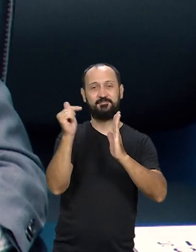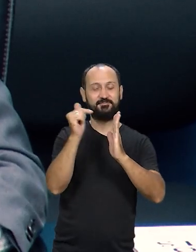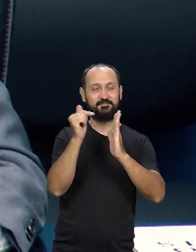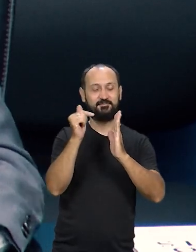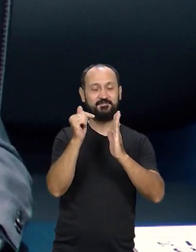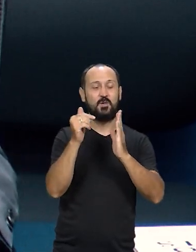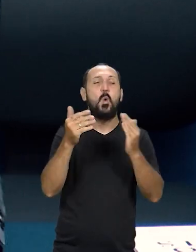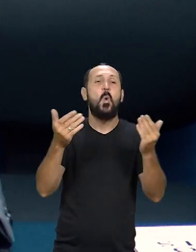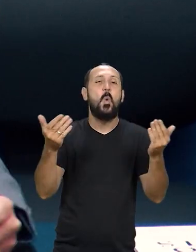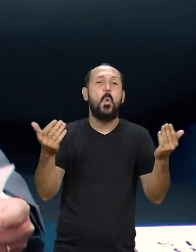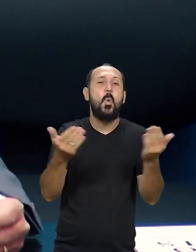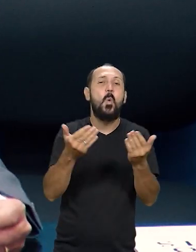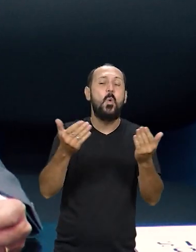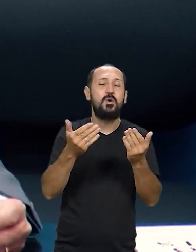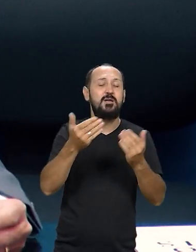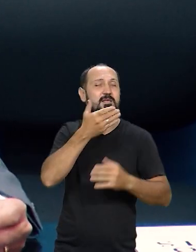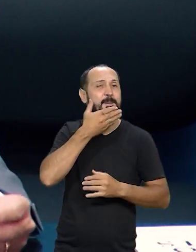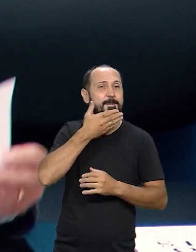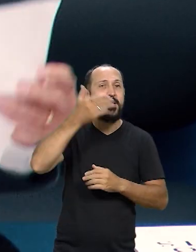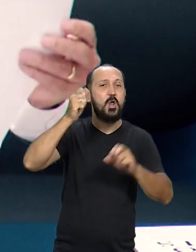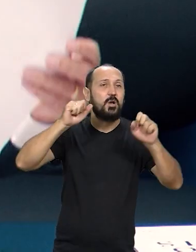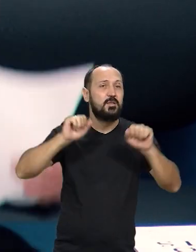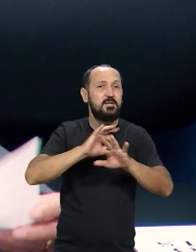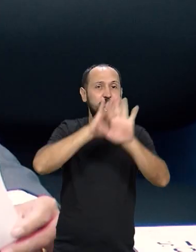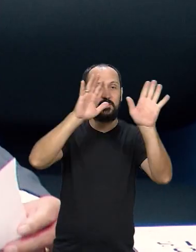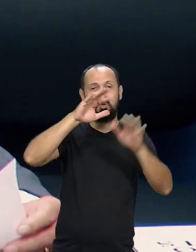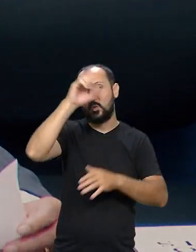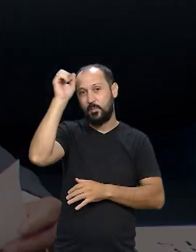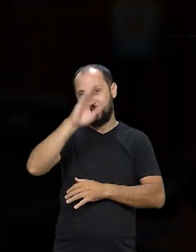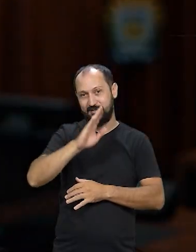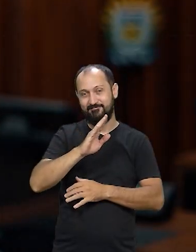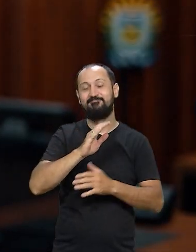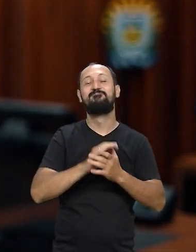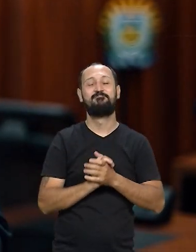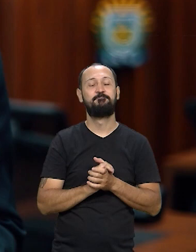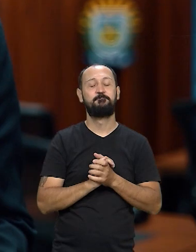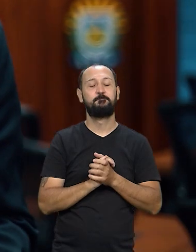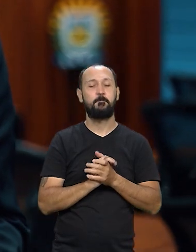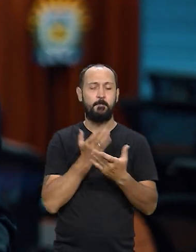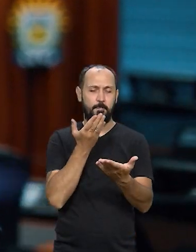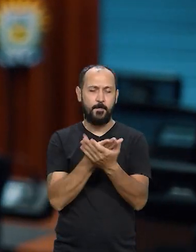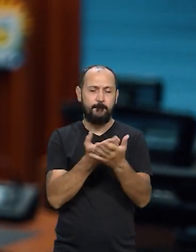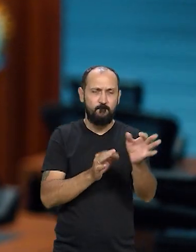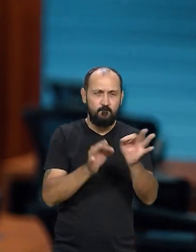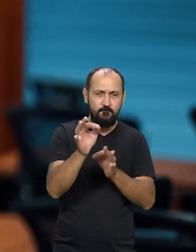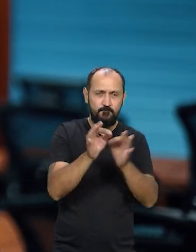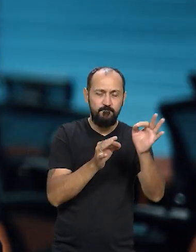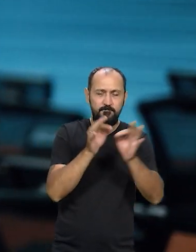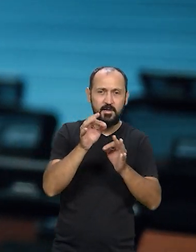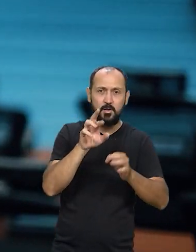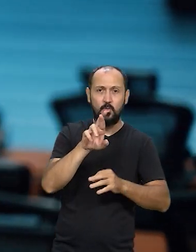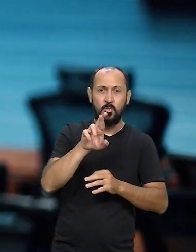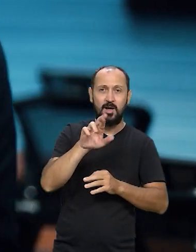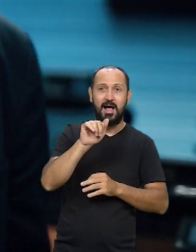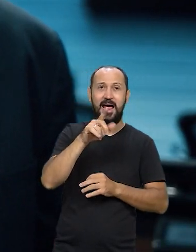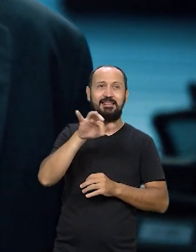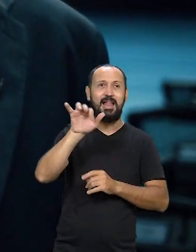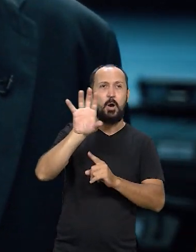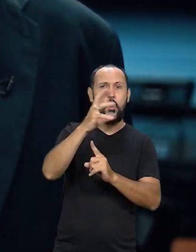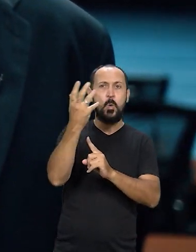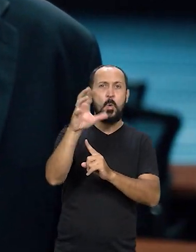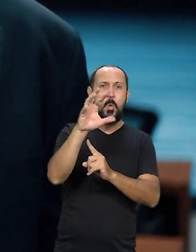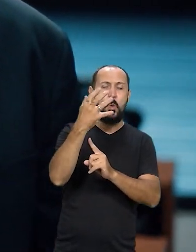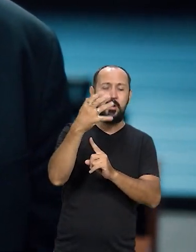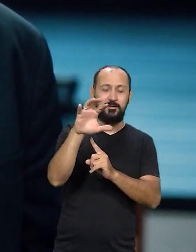e é considerada uma das melhores transparências do Brasil. O estudo foi elaborado pelo Radar da Transparência, que é